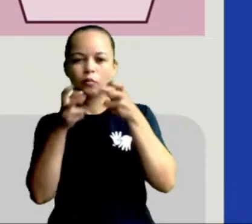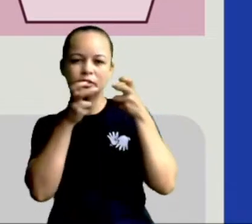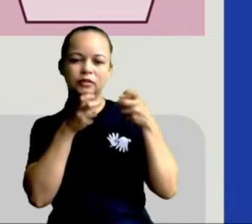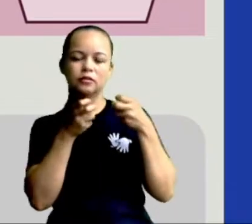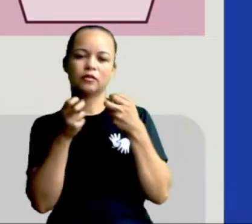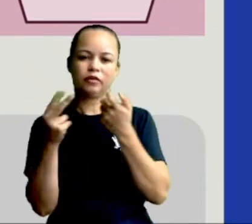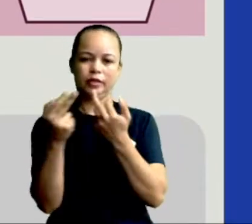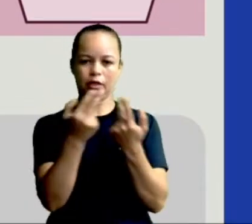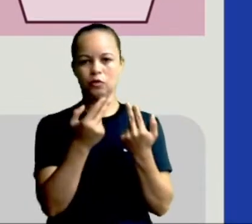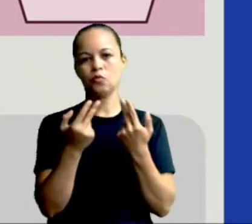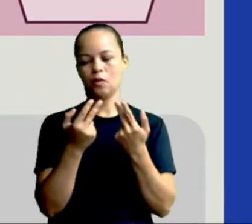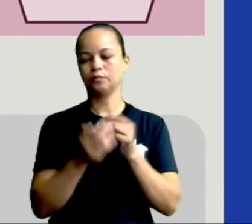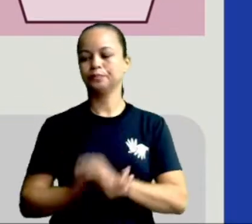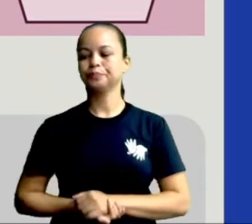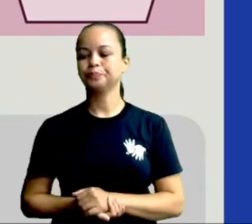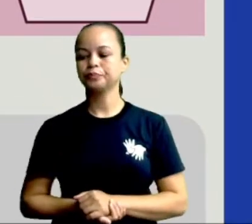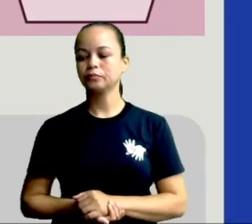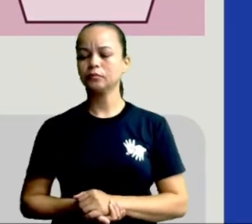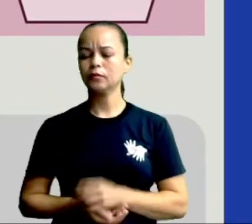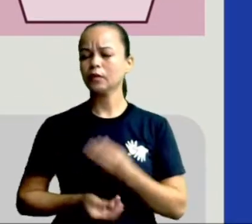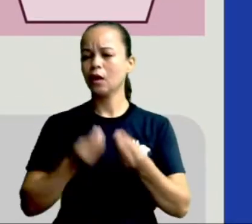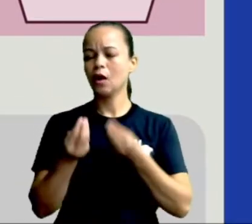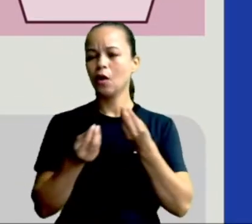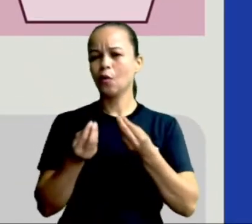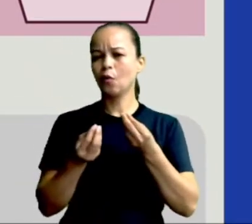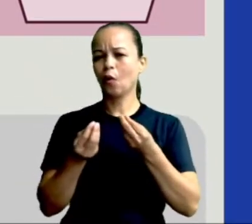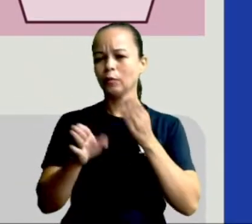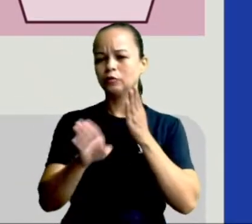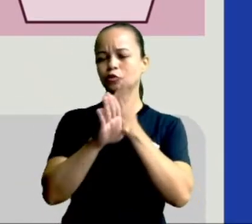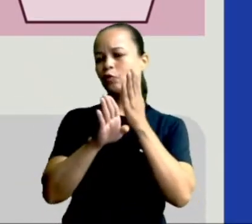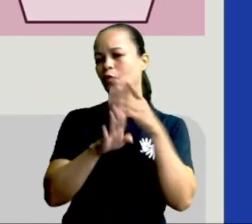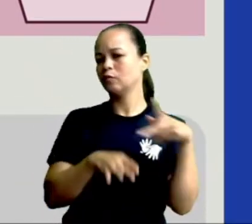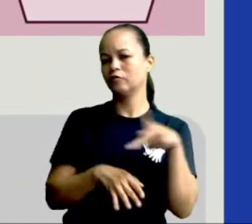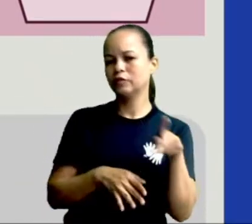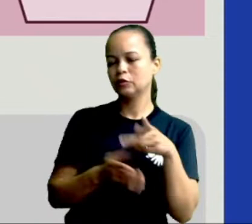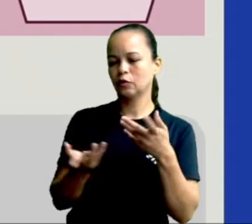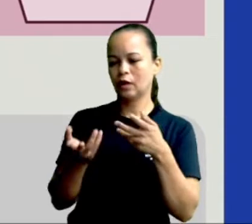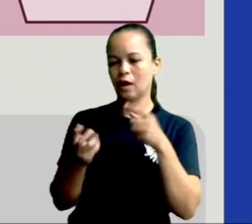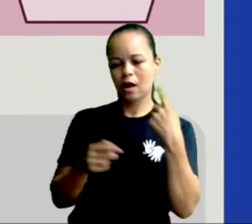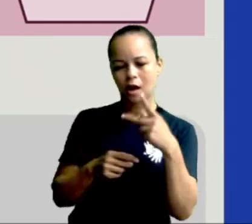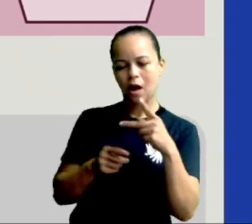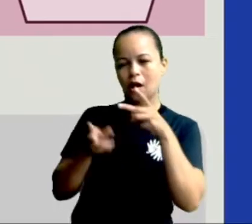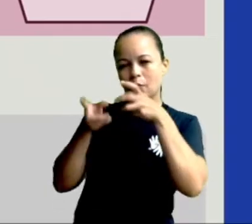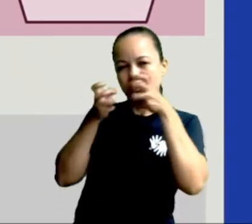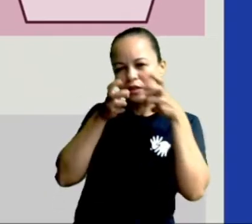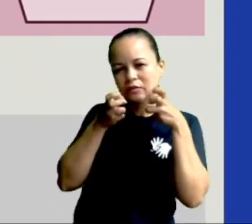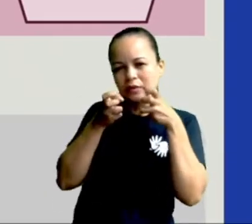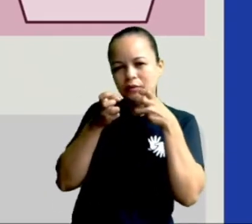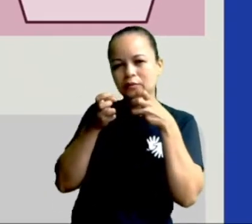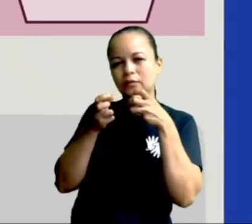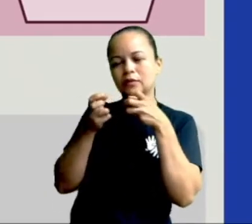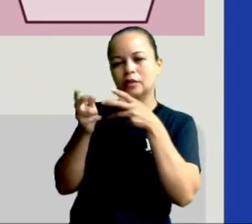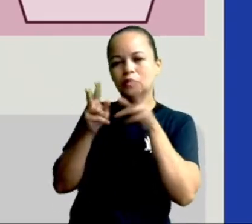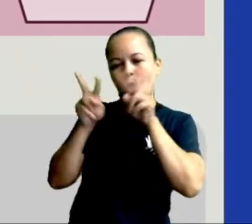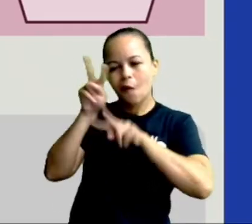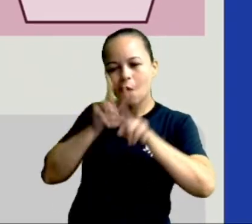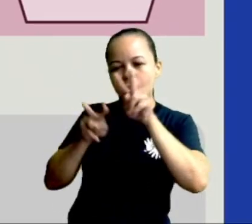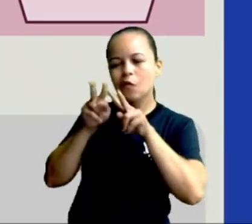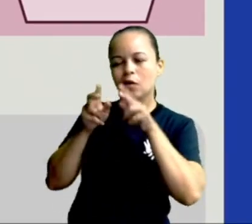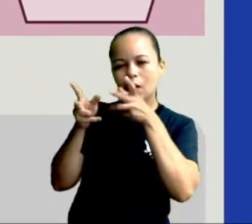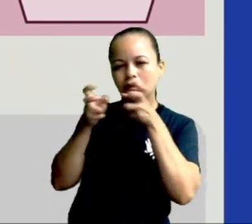mesma medida. Ah, como eu descubro isso, professora? A senhora está observando aí só ao olhar, a senhora está percebendo